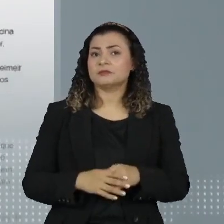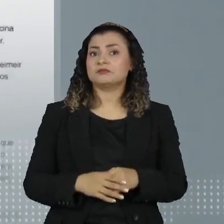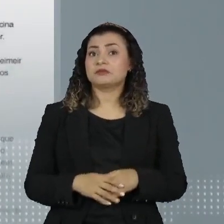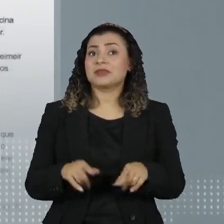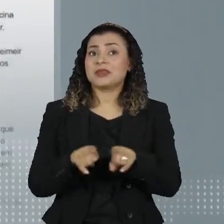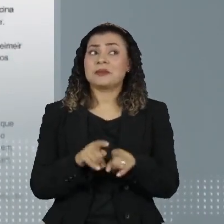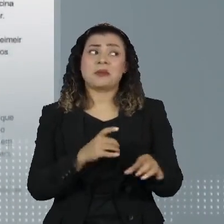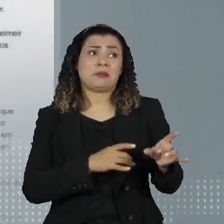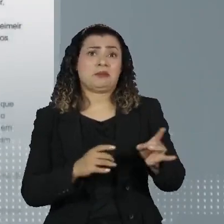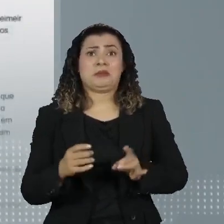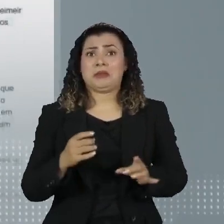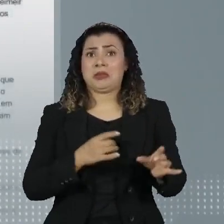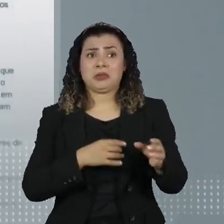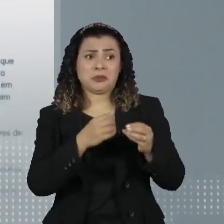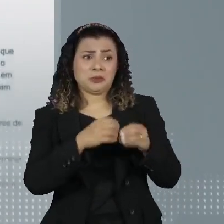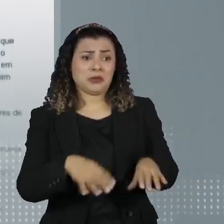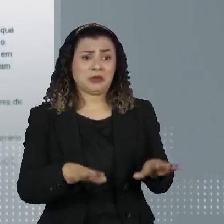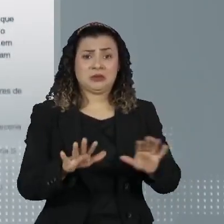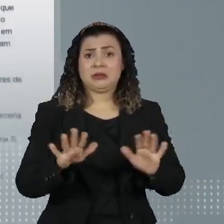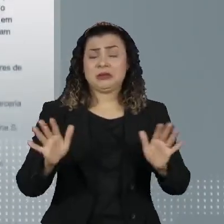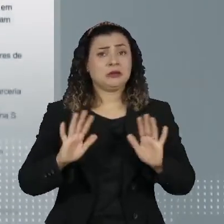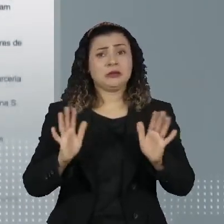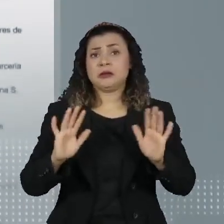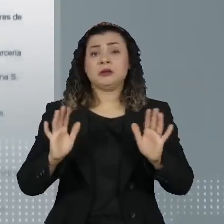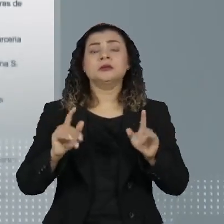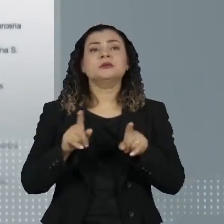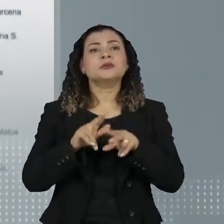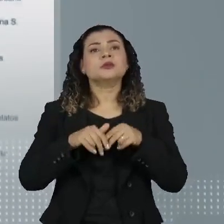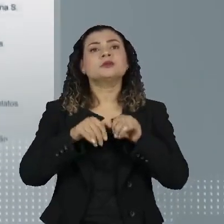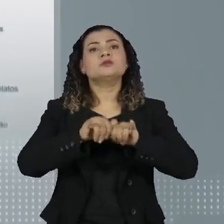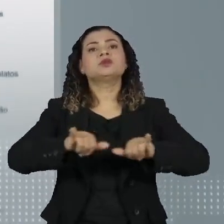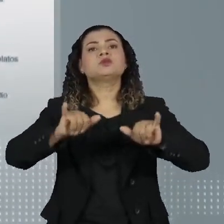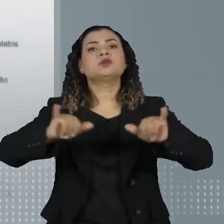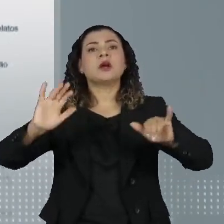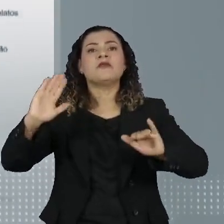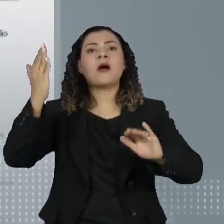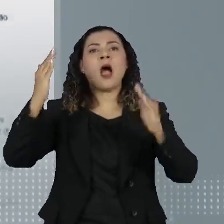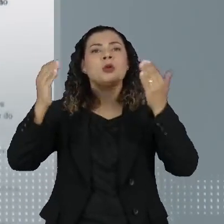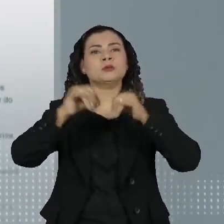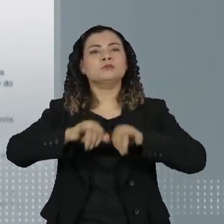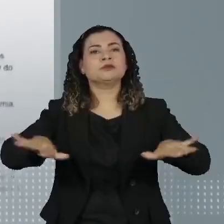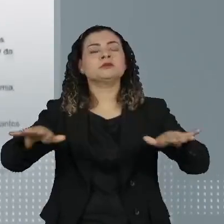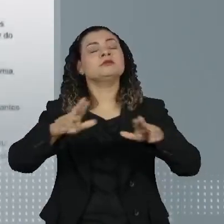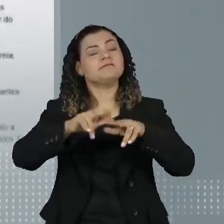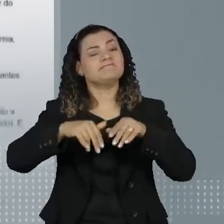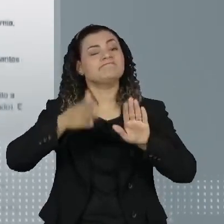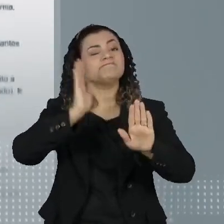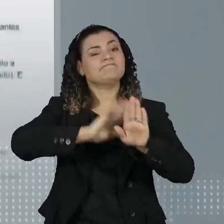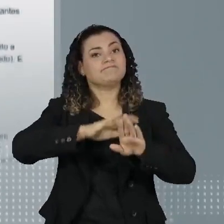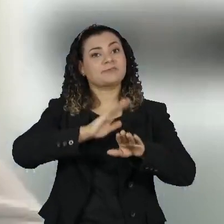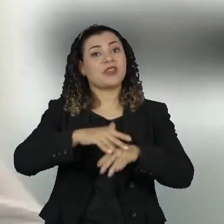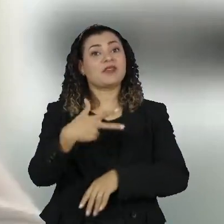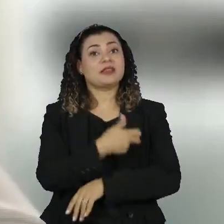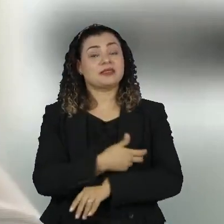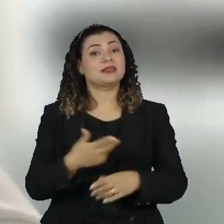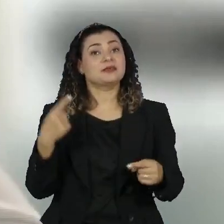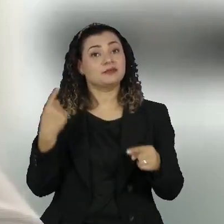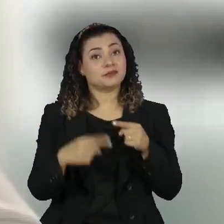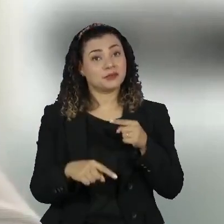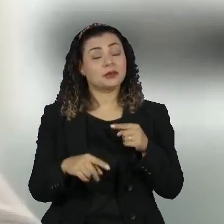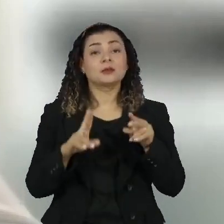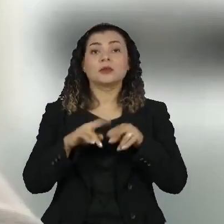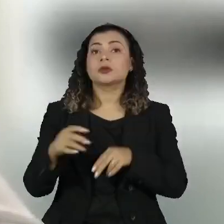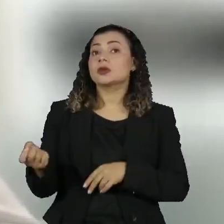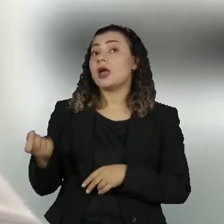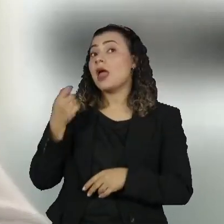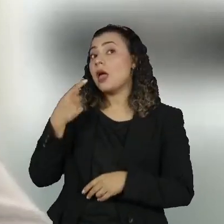do medo dessas reações adversas, muita gente criou e espalhou notícias falsas contrárias aos imunizantes. A medicação